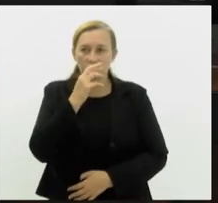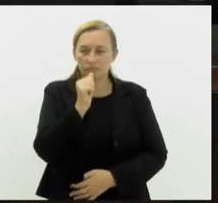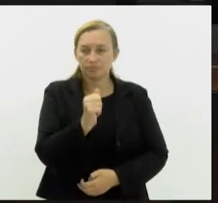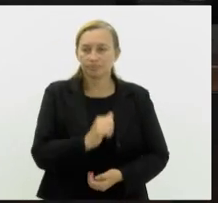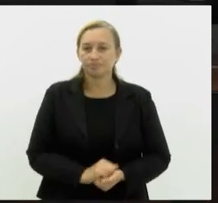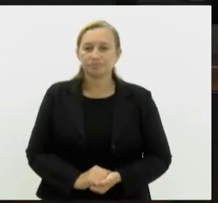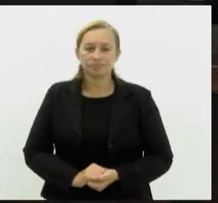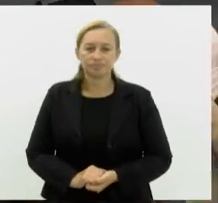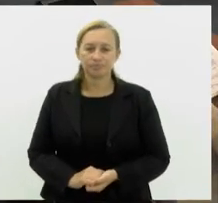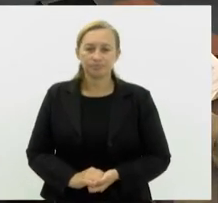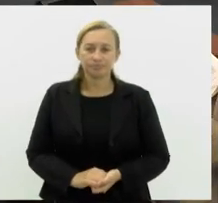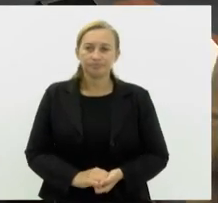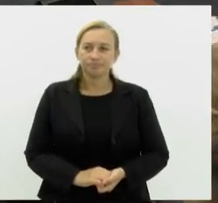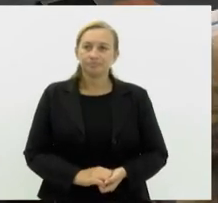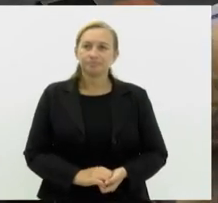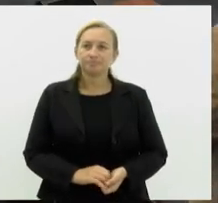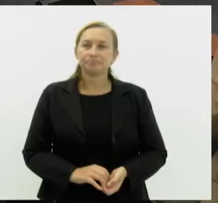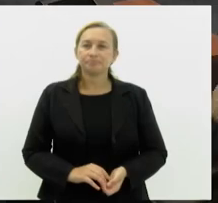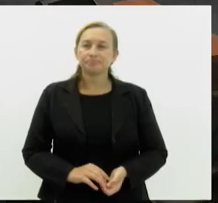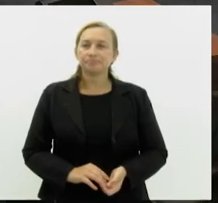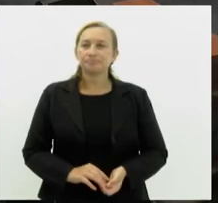Amorim.